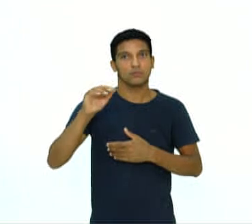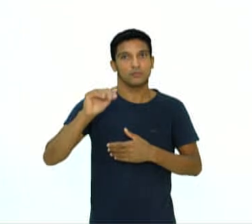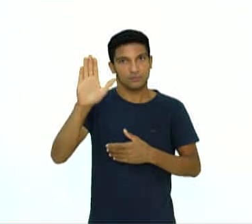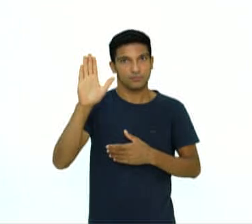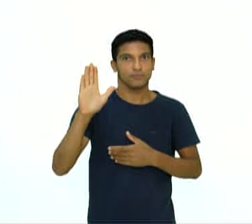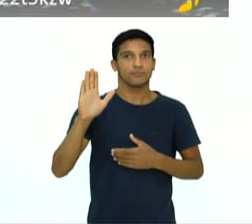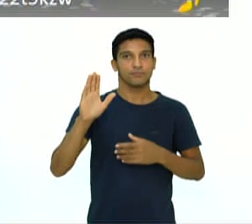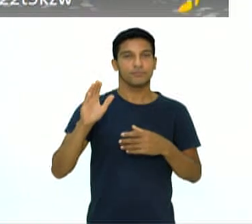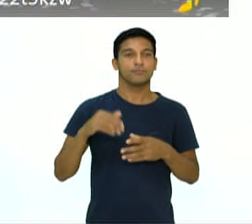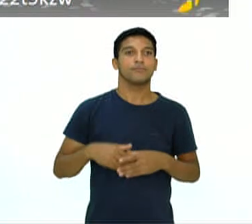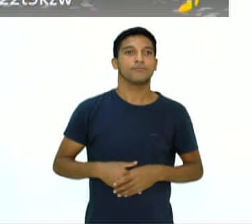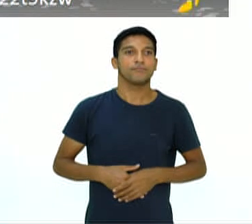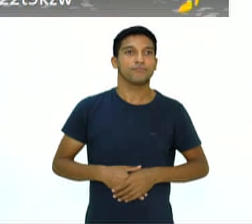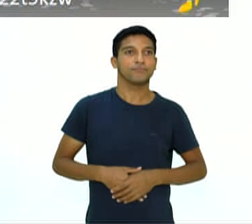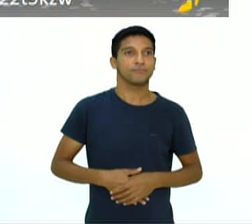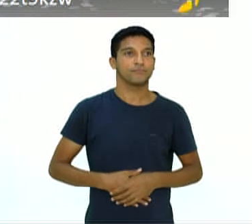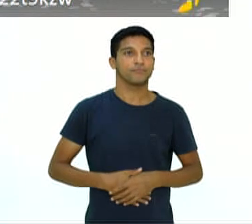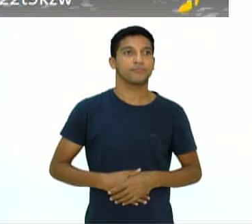o parkour.